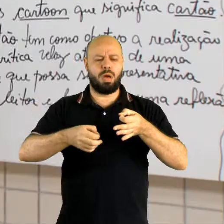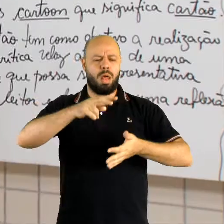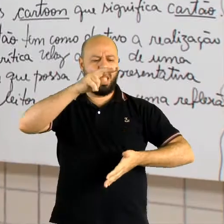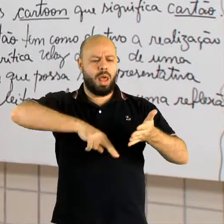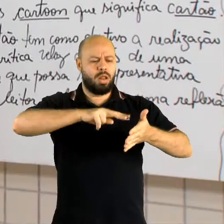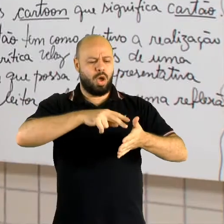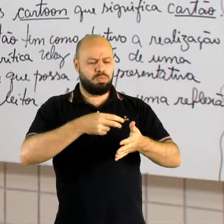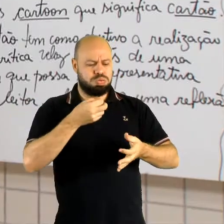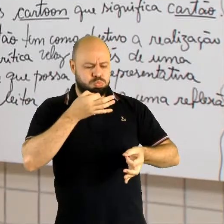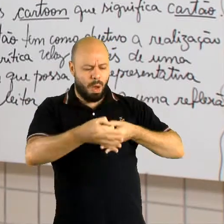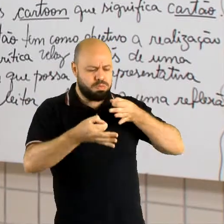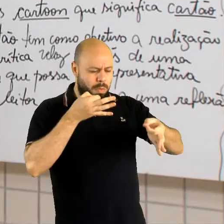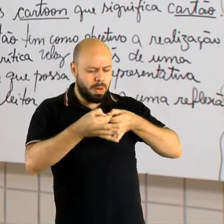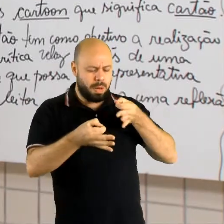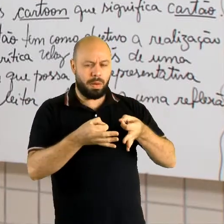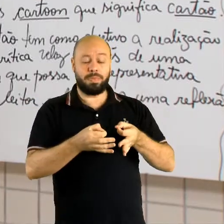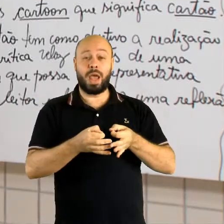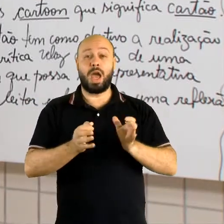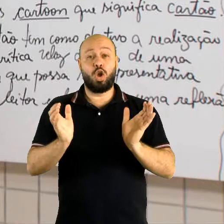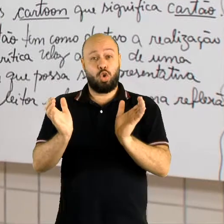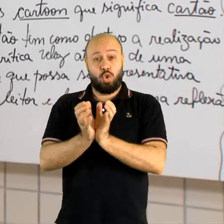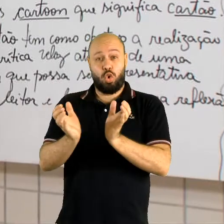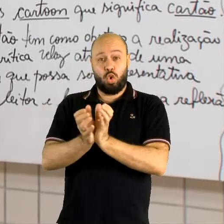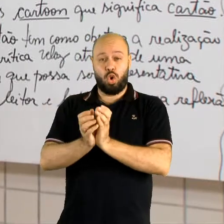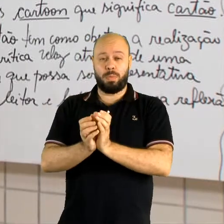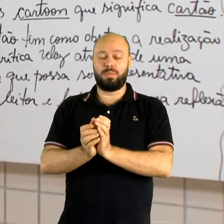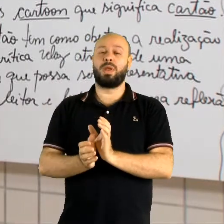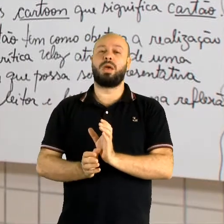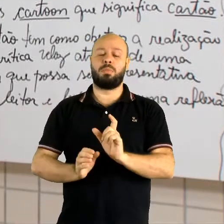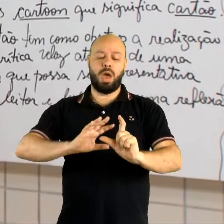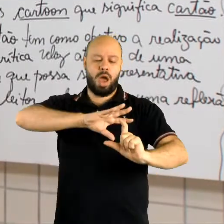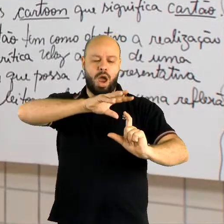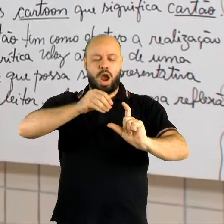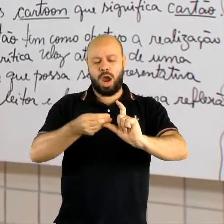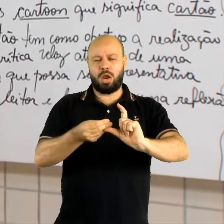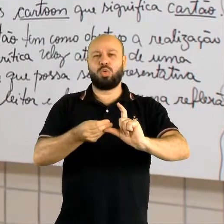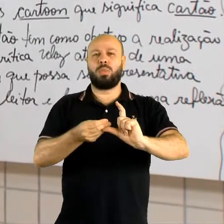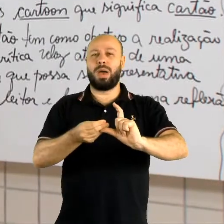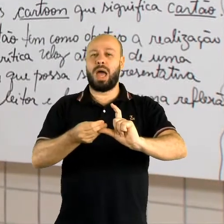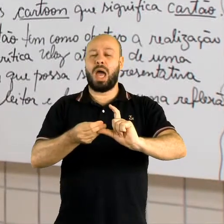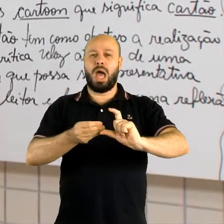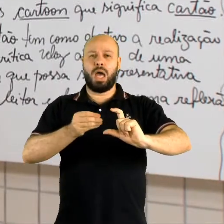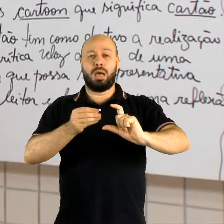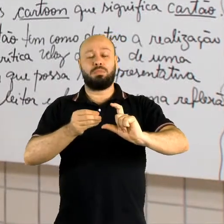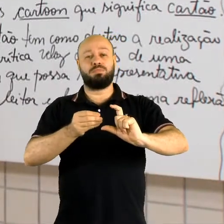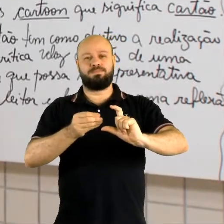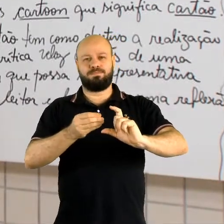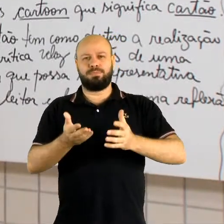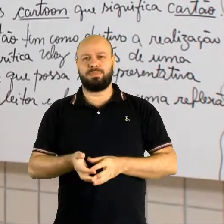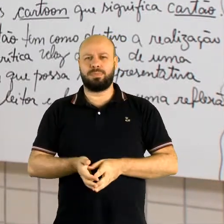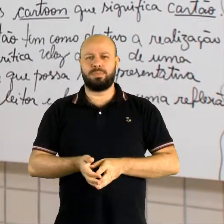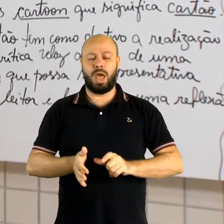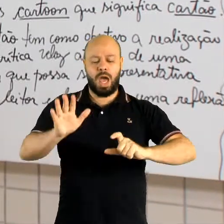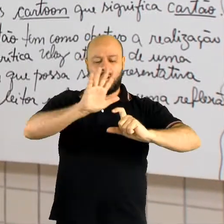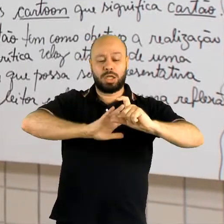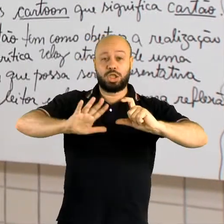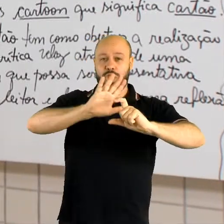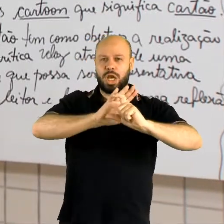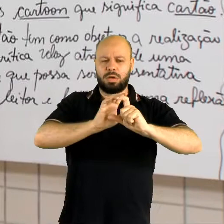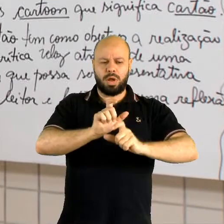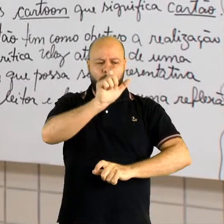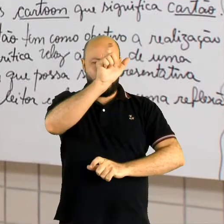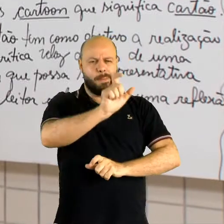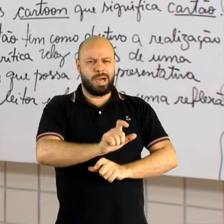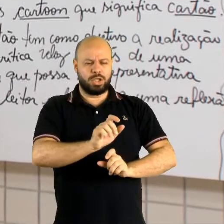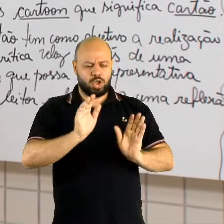inserido. É mais o coletivo, o cartoon. Enquanto a charge é uma pessoa específica, um